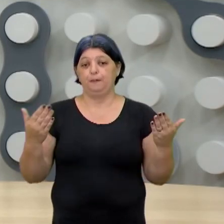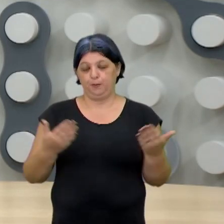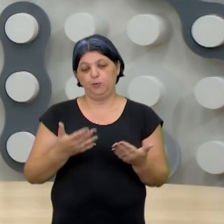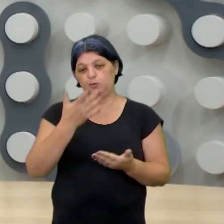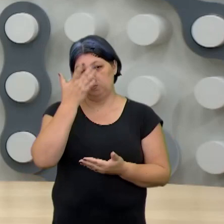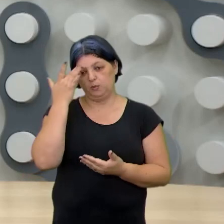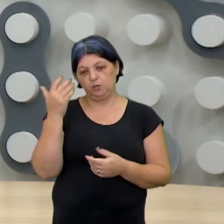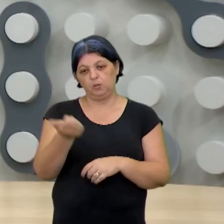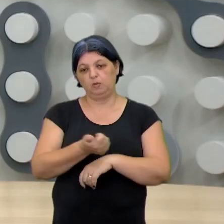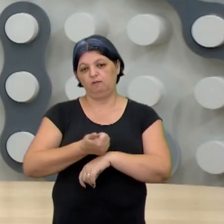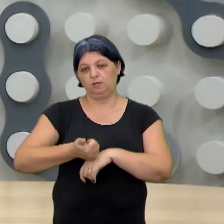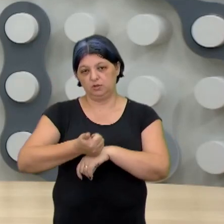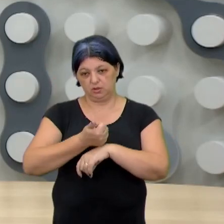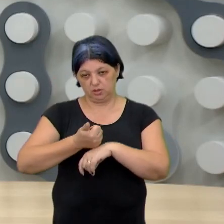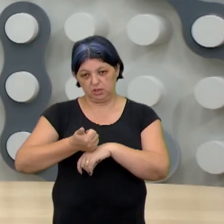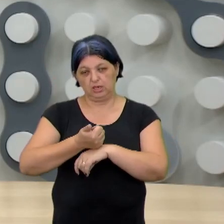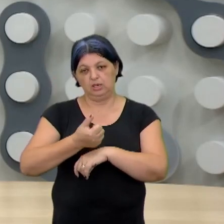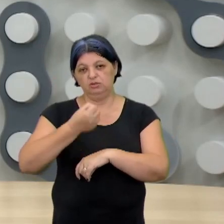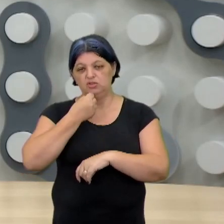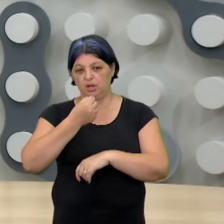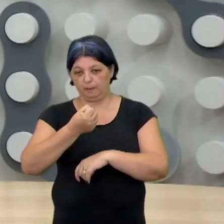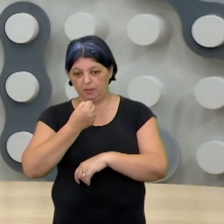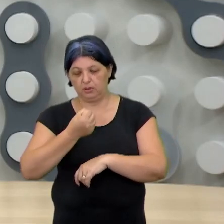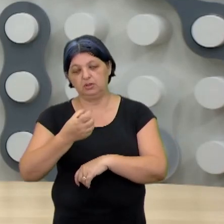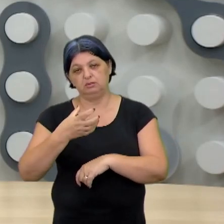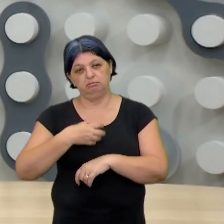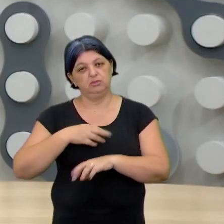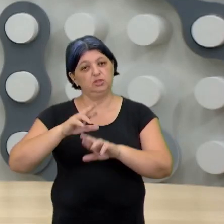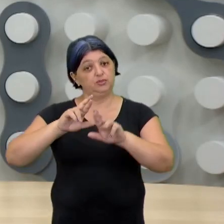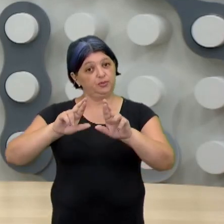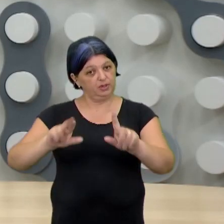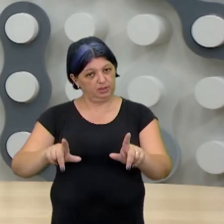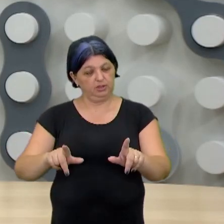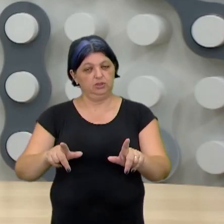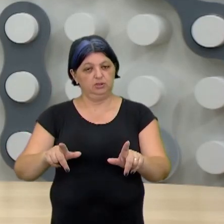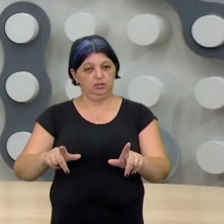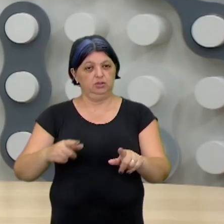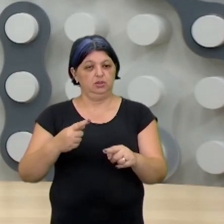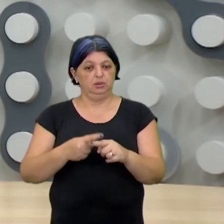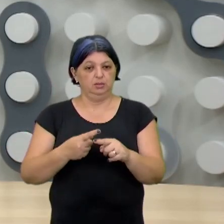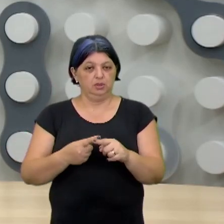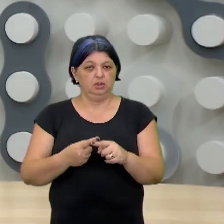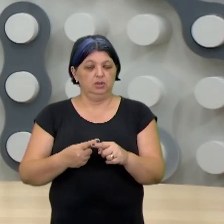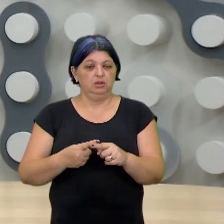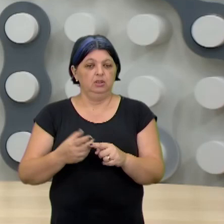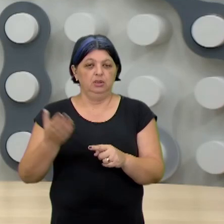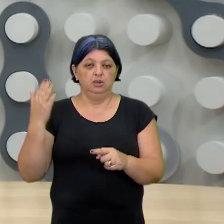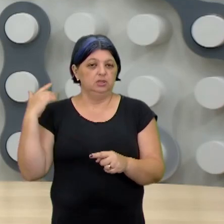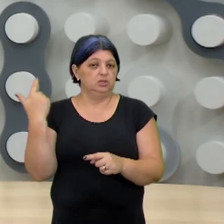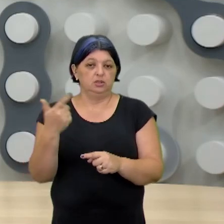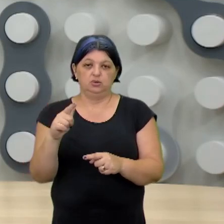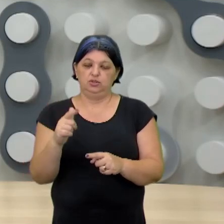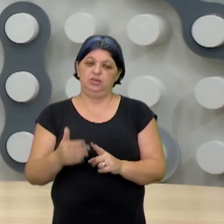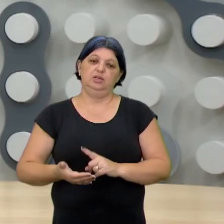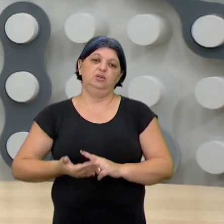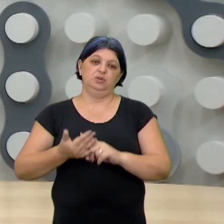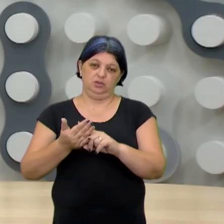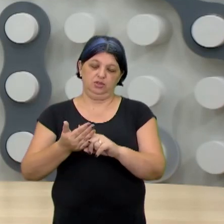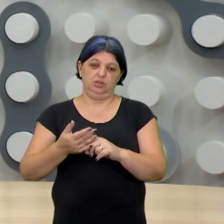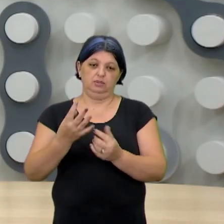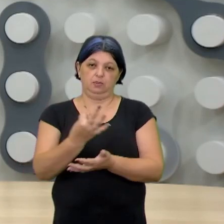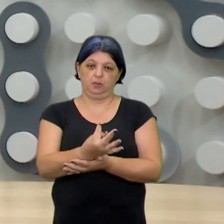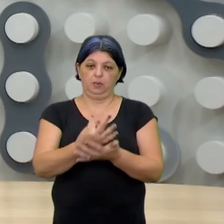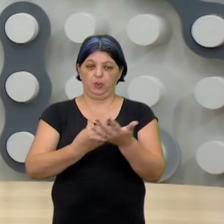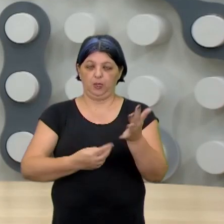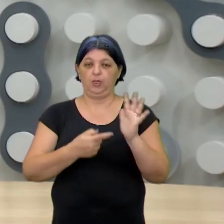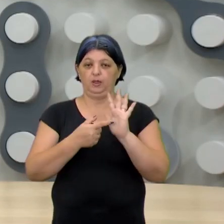todo um aparato diferente do que era do jornalismo anterior, antes das tecnologias. Mas, além disso, aí a gente acabou de ver também no texto que